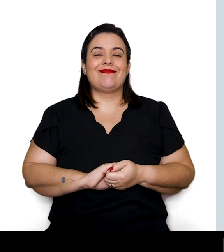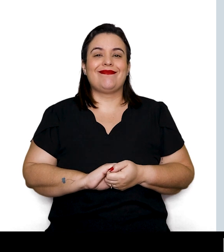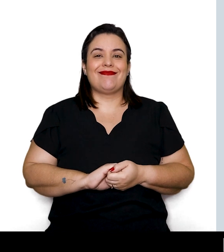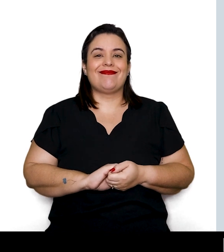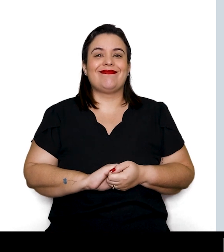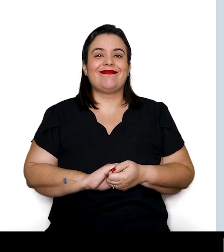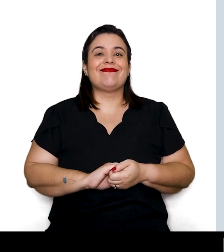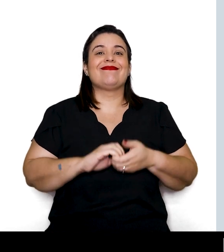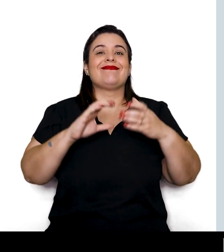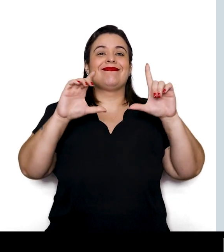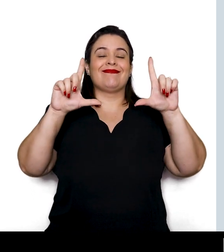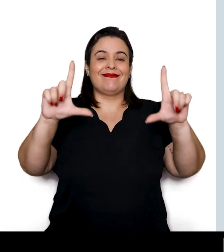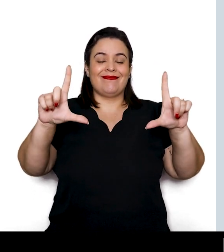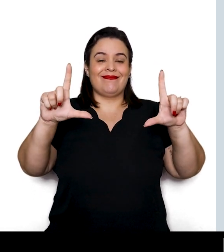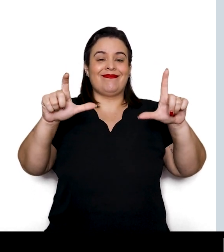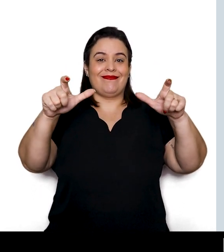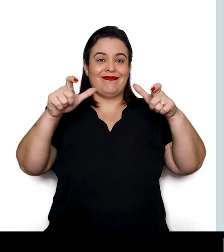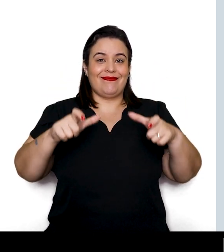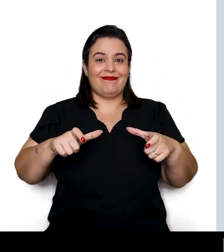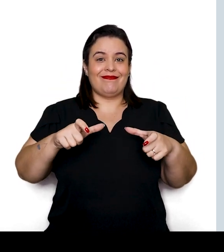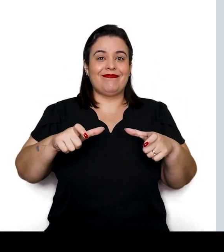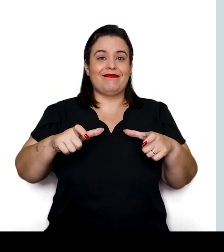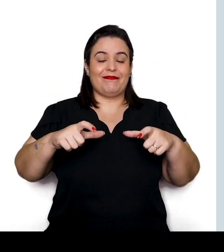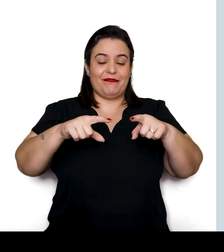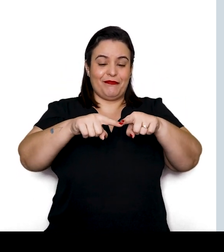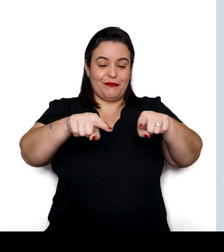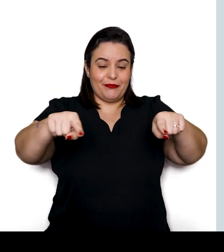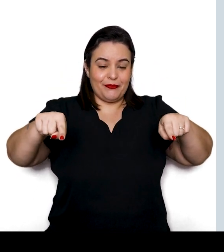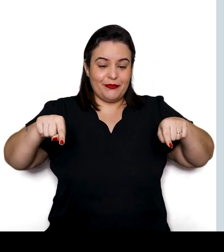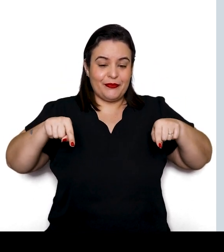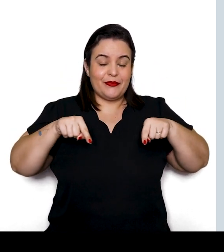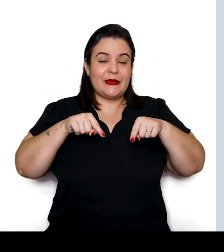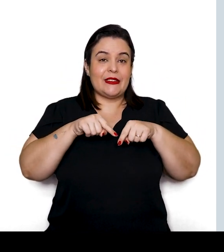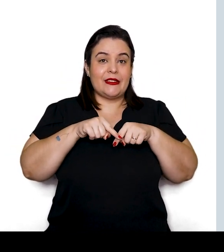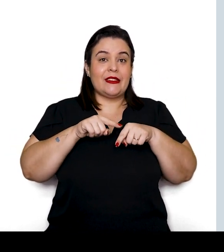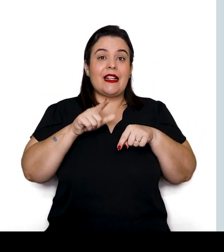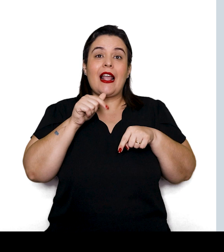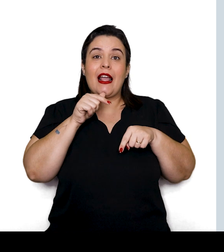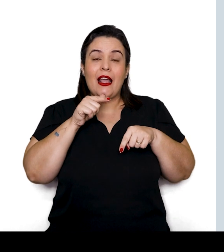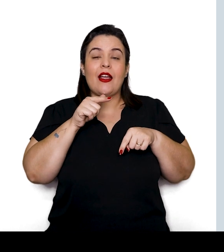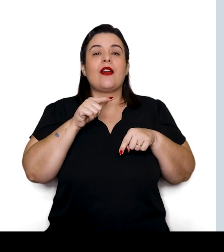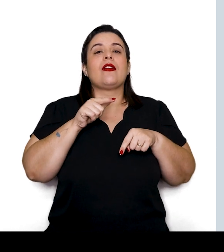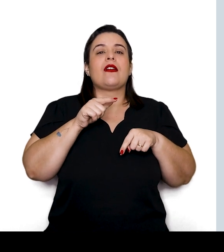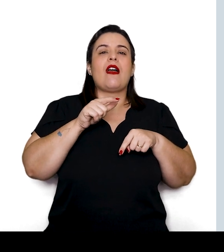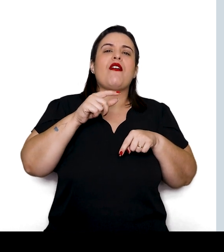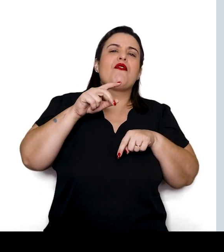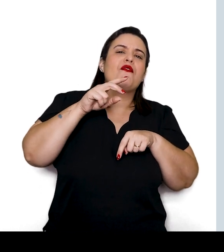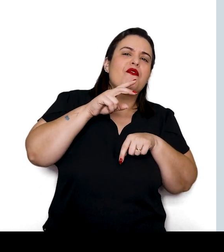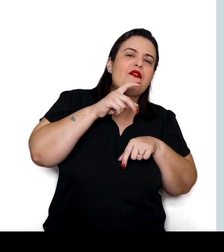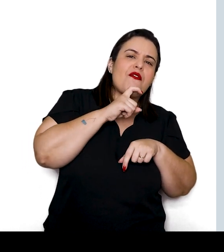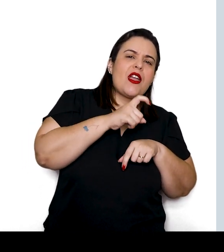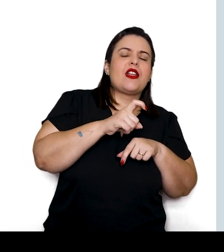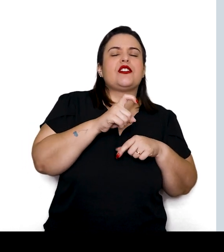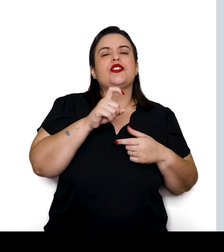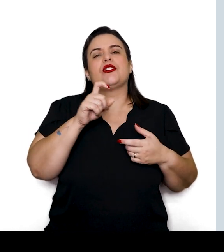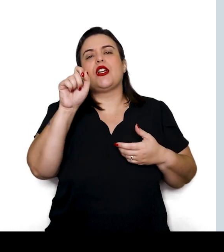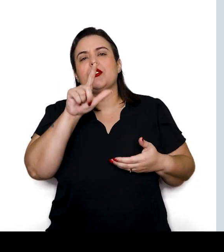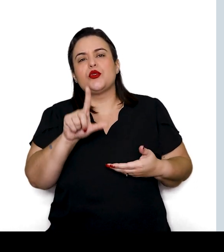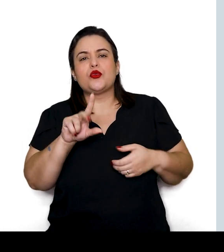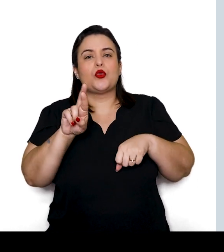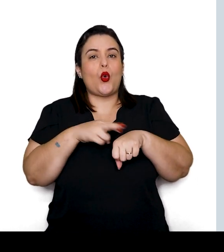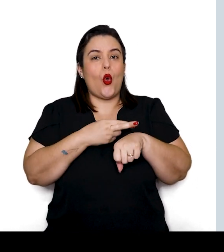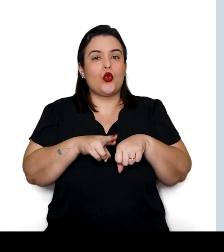inferior da pintura está a Lagoa das Ninféias, representada por uma área ovalada em tons de verde-água, azul